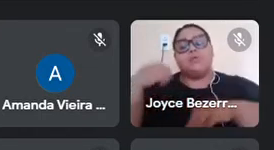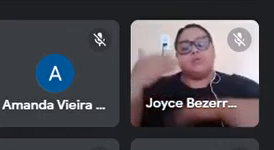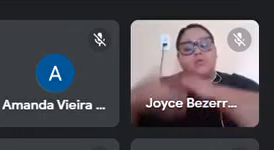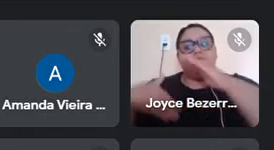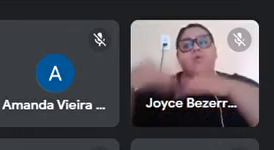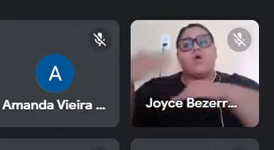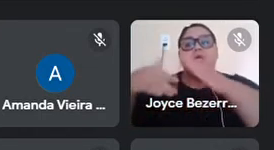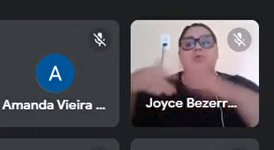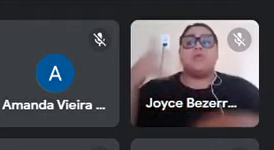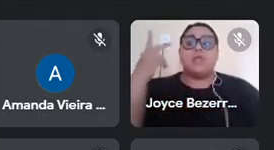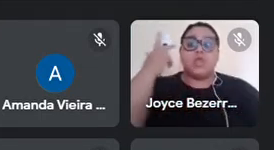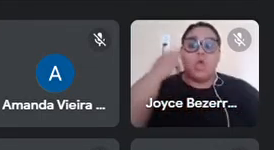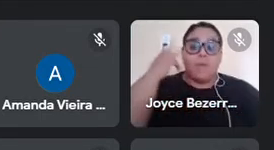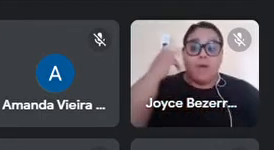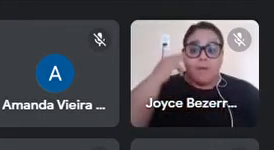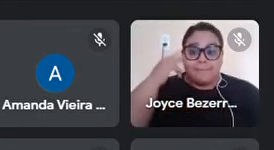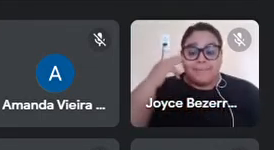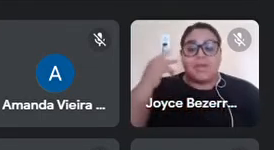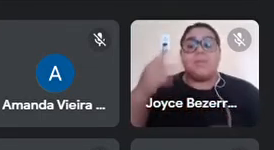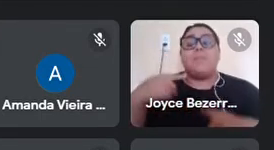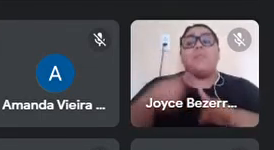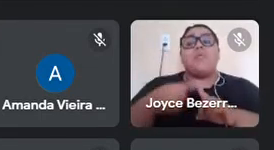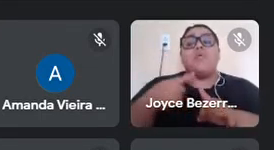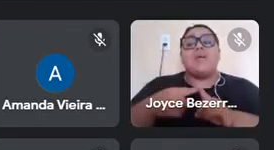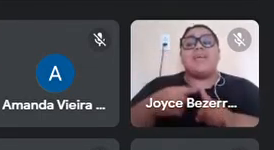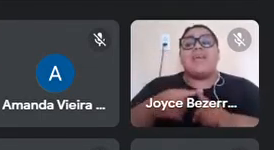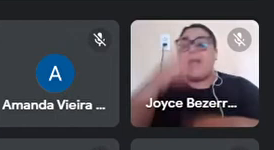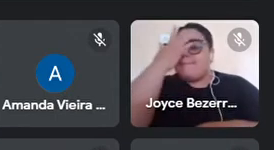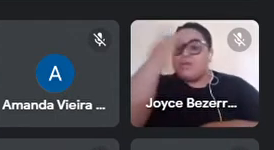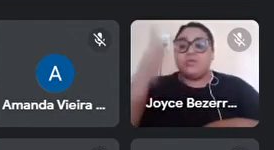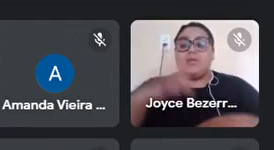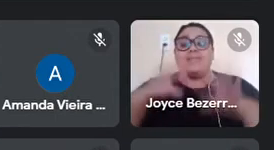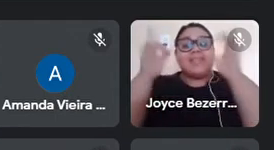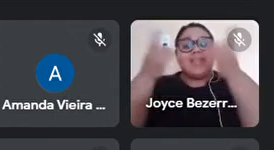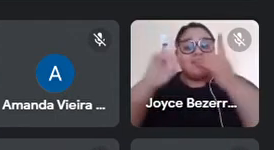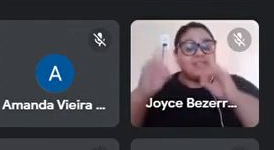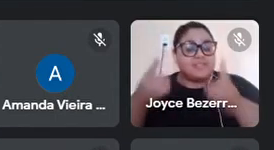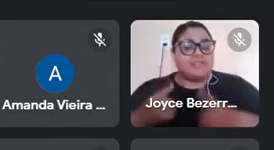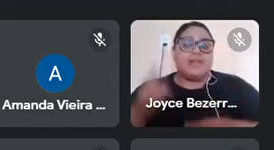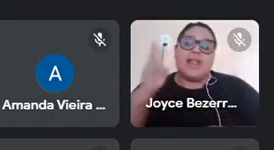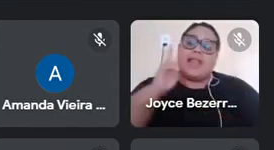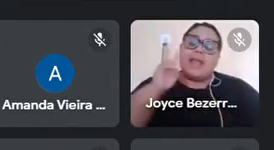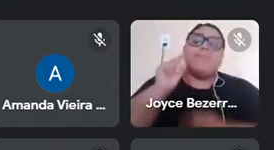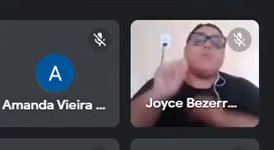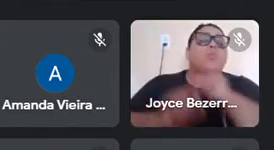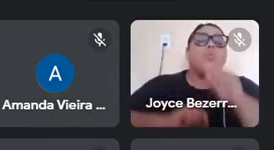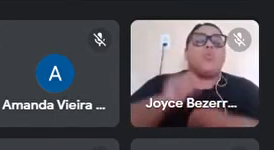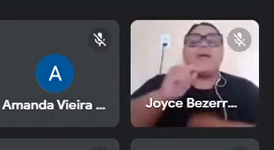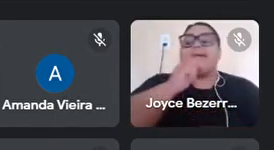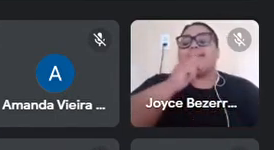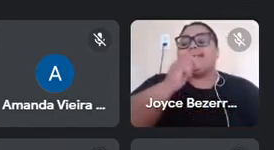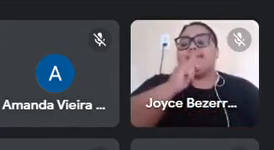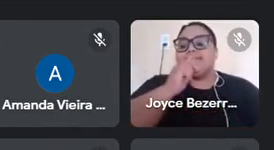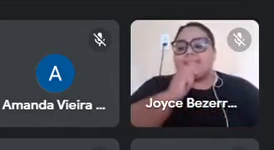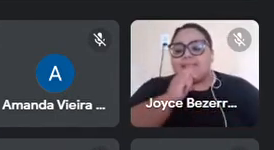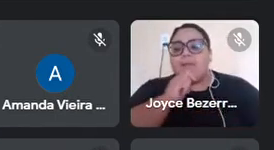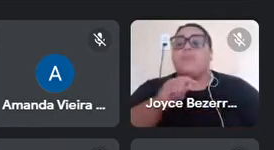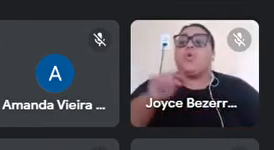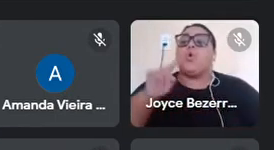pelo corpo devido à deficiência nos linfócitos B. Lembrando mais uma vez que os linfócitos B são os precursores